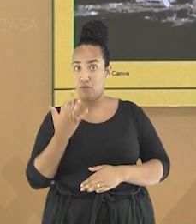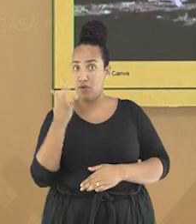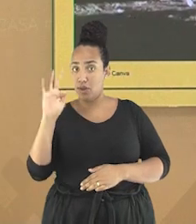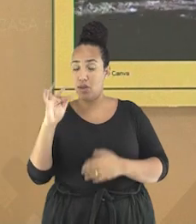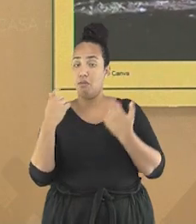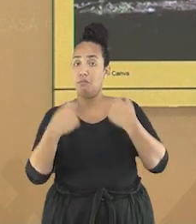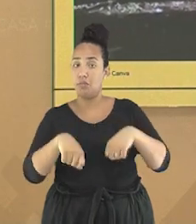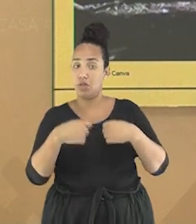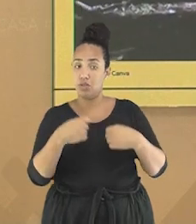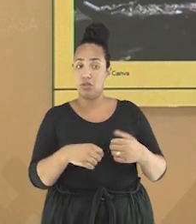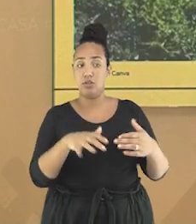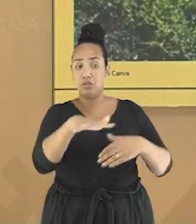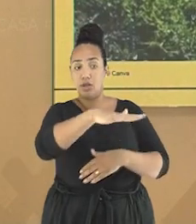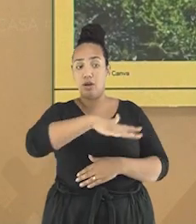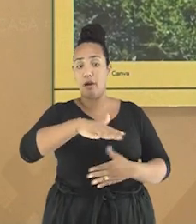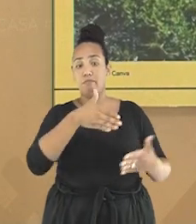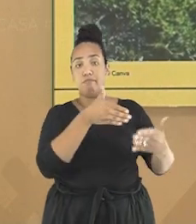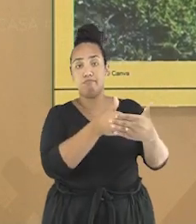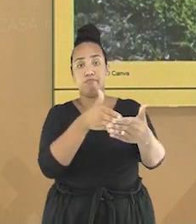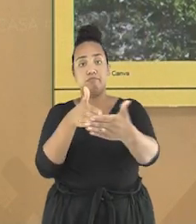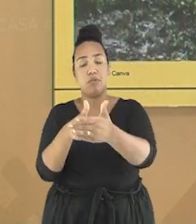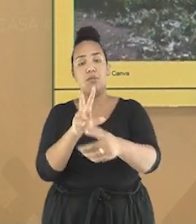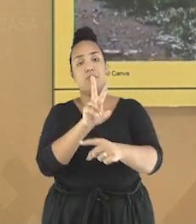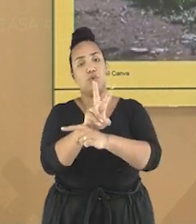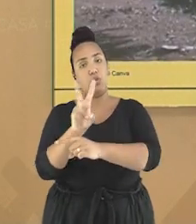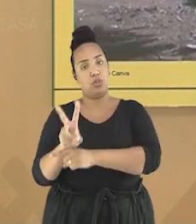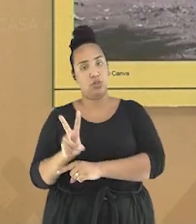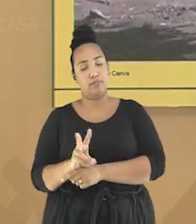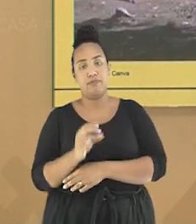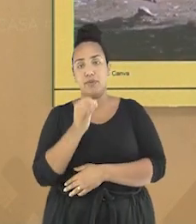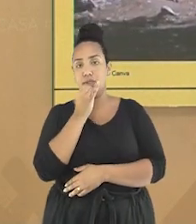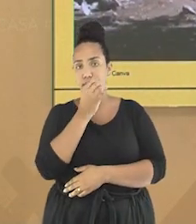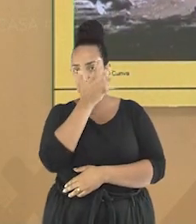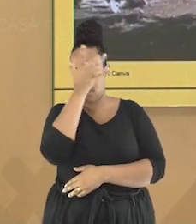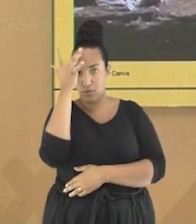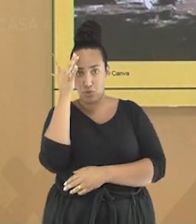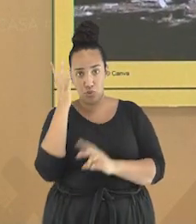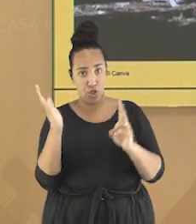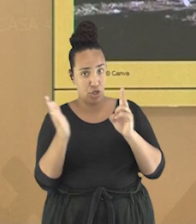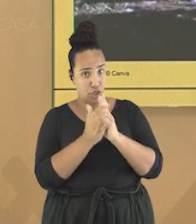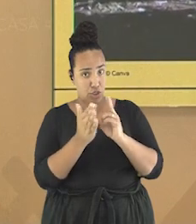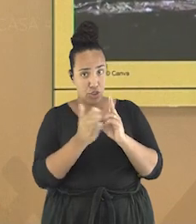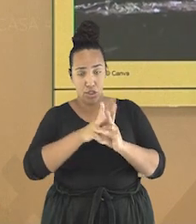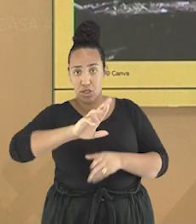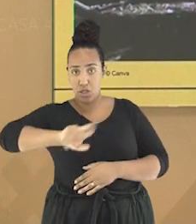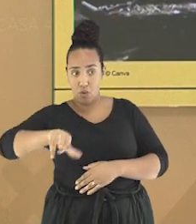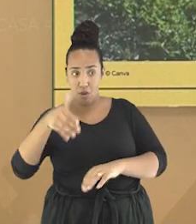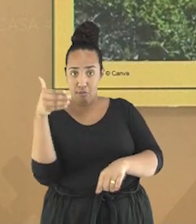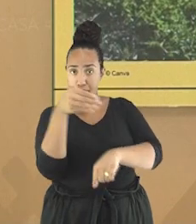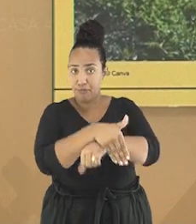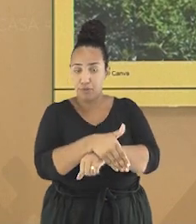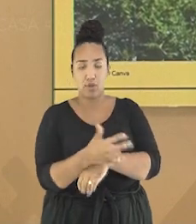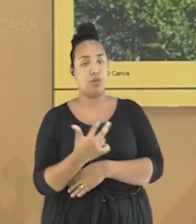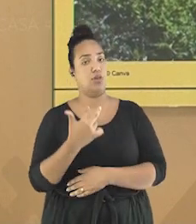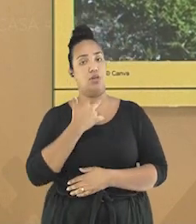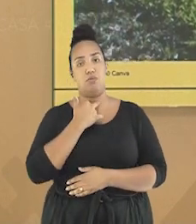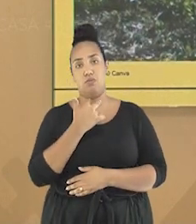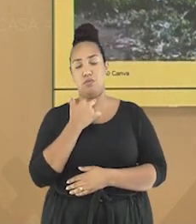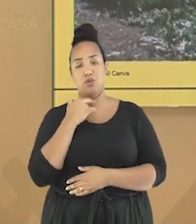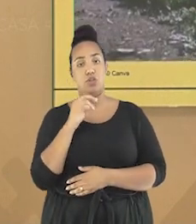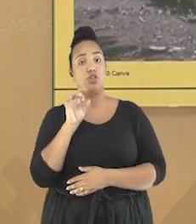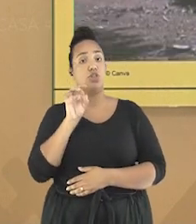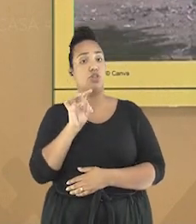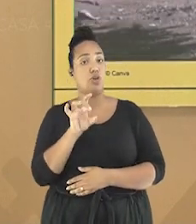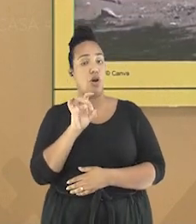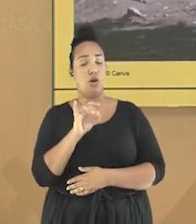esse território, não sendo permitida a entrada de pessoas não indígenas nessas terras, a não ser